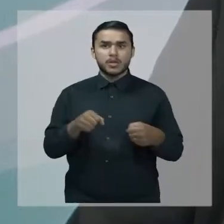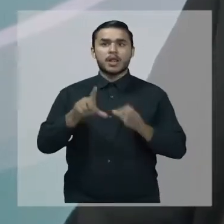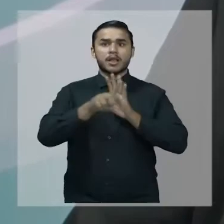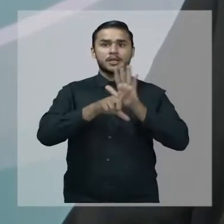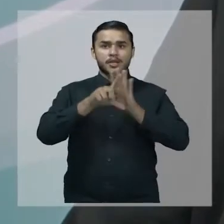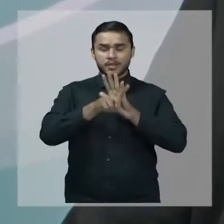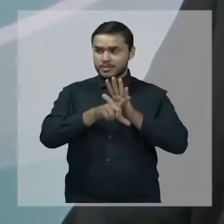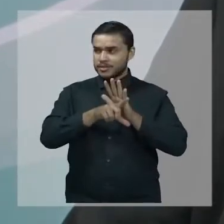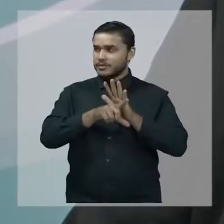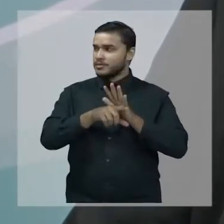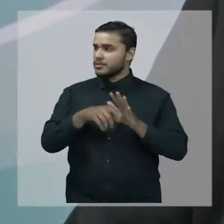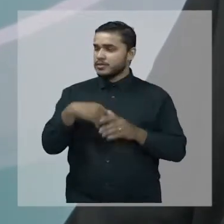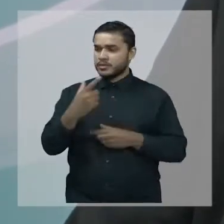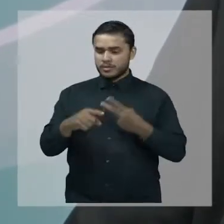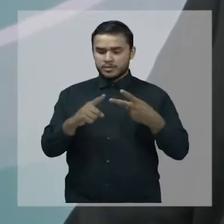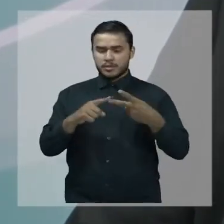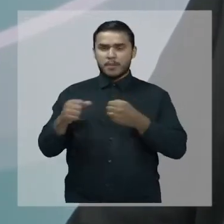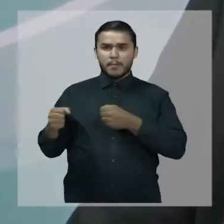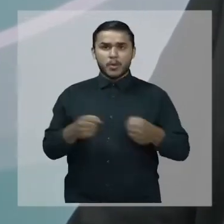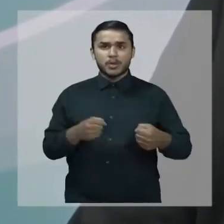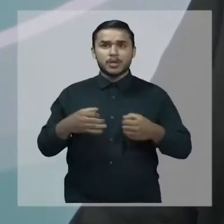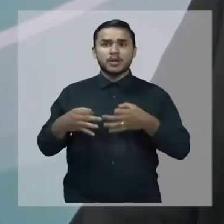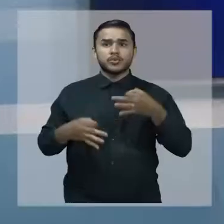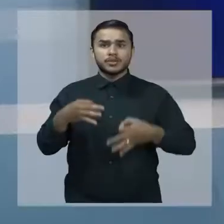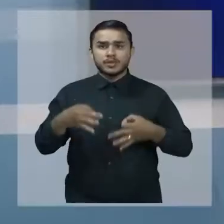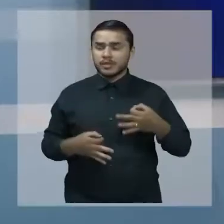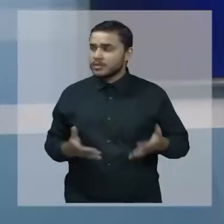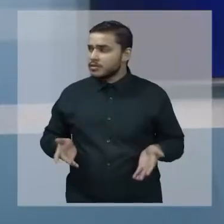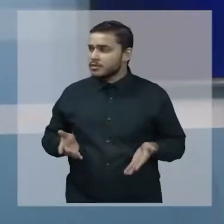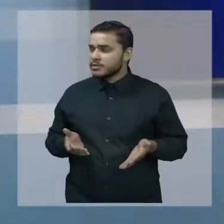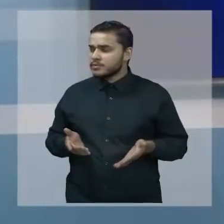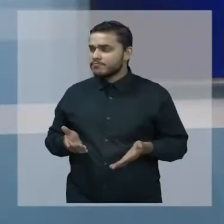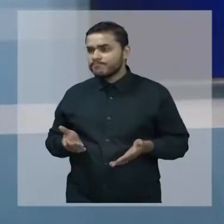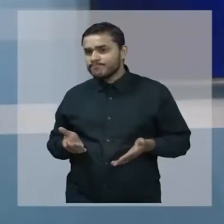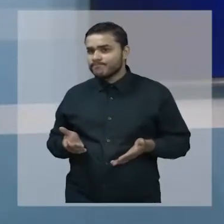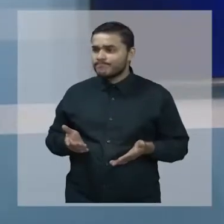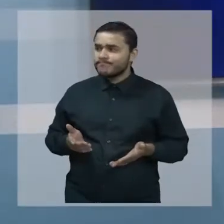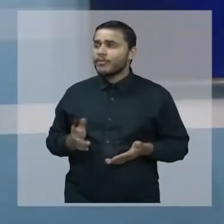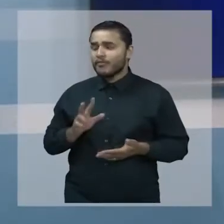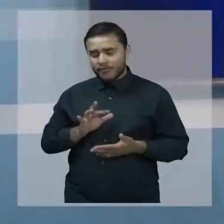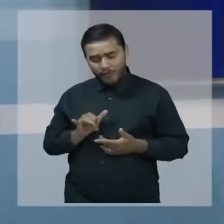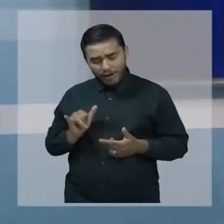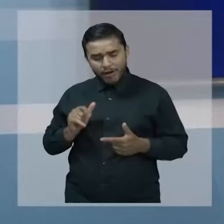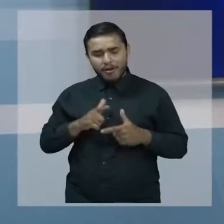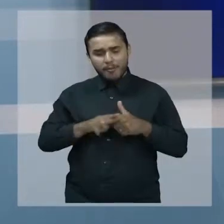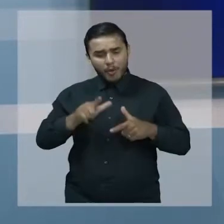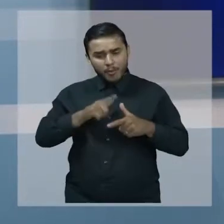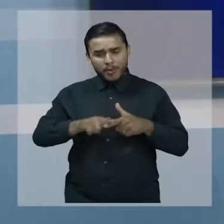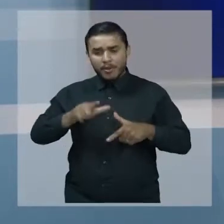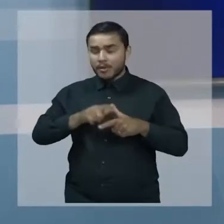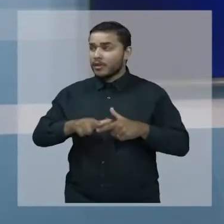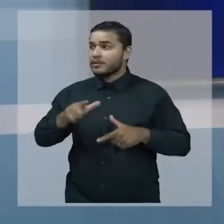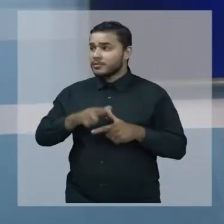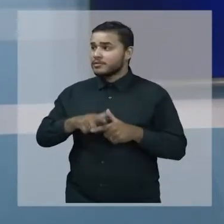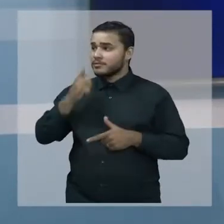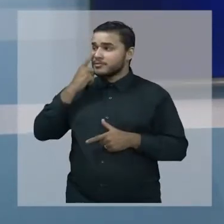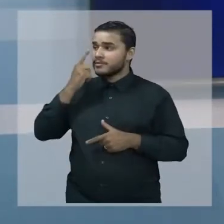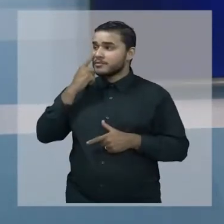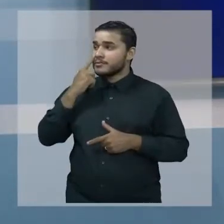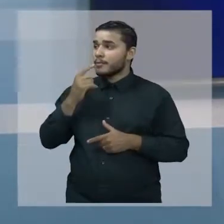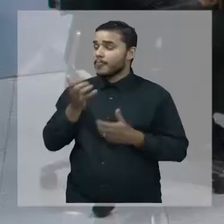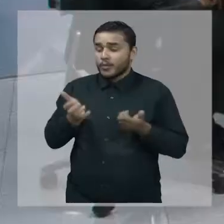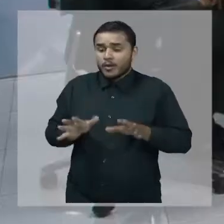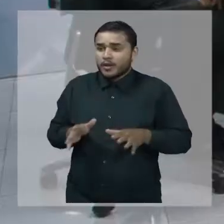mexer o judiciário, né? Mexer com os duodécimos dessas instituições, nós vamos ter aí problemas muito